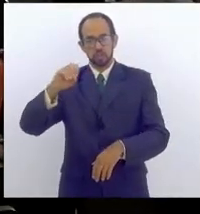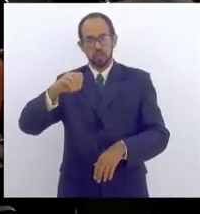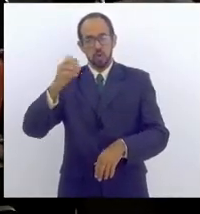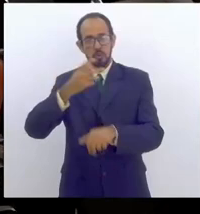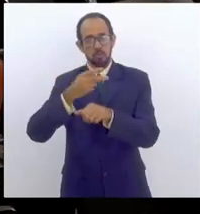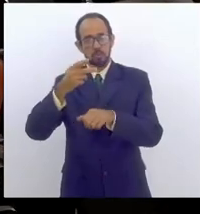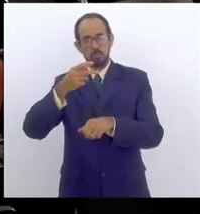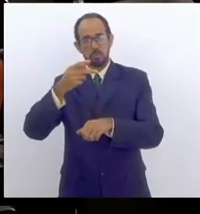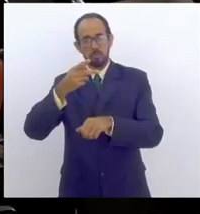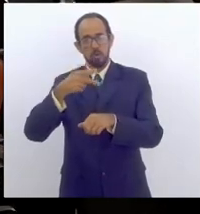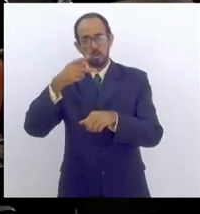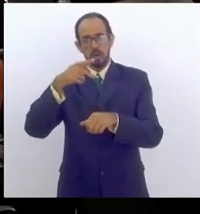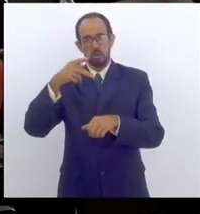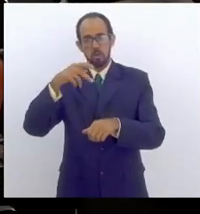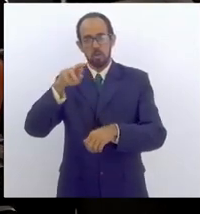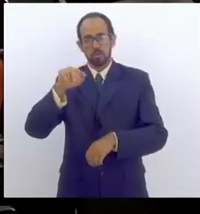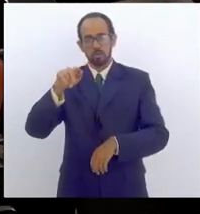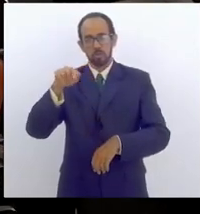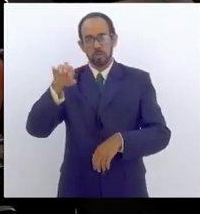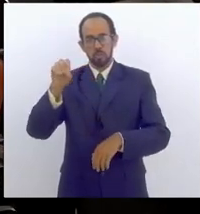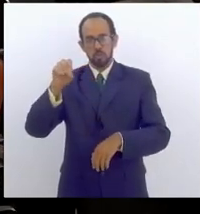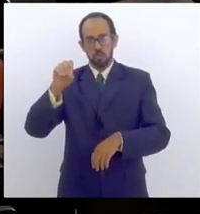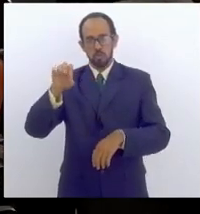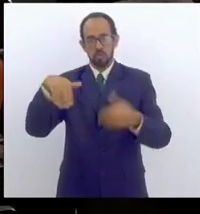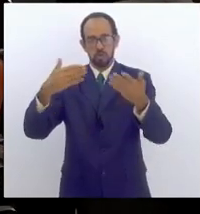A questão é a seguinte, foi